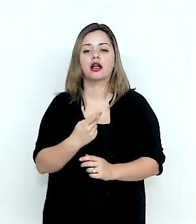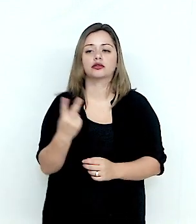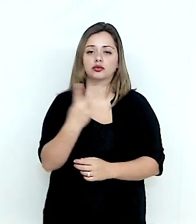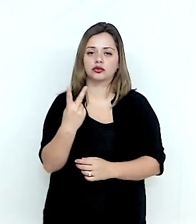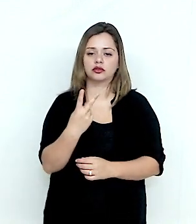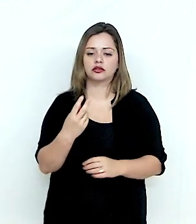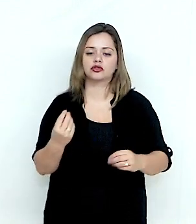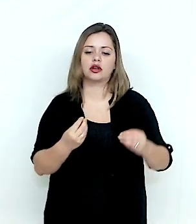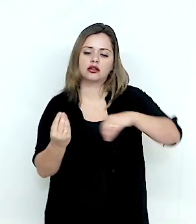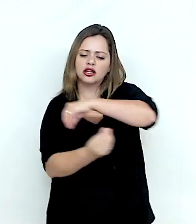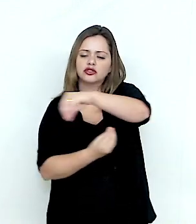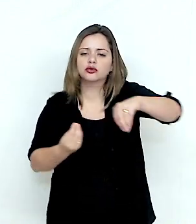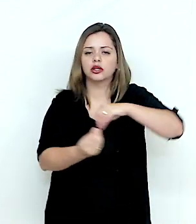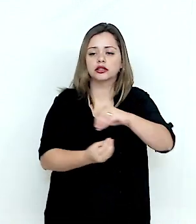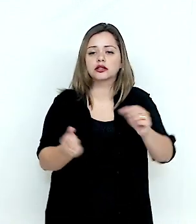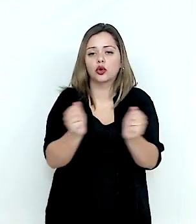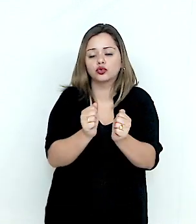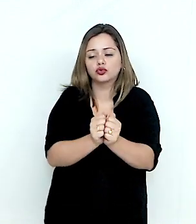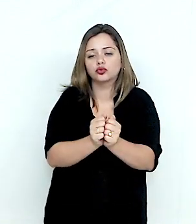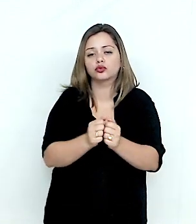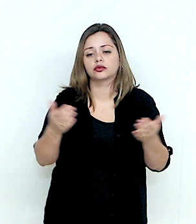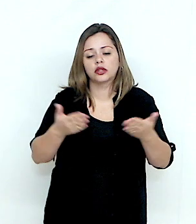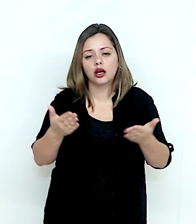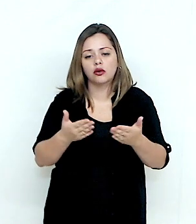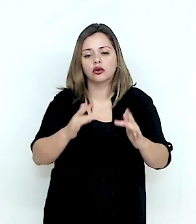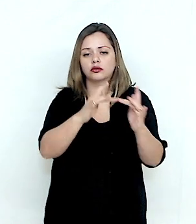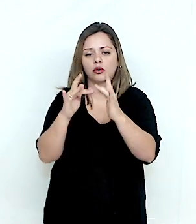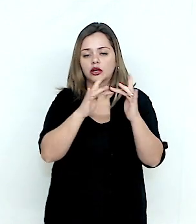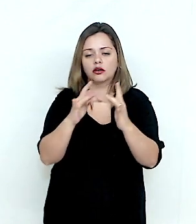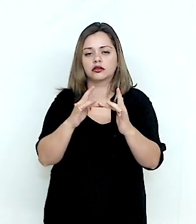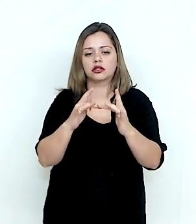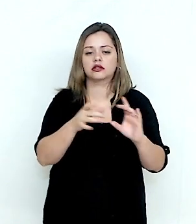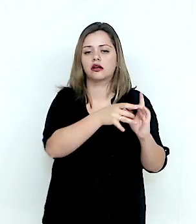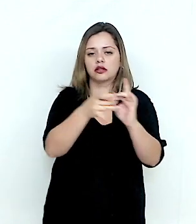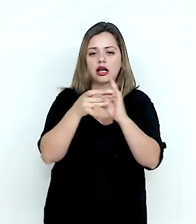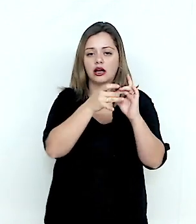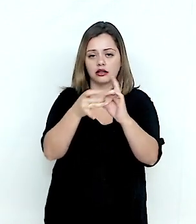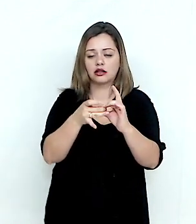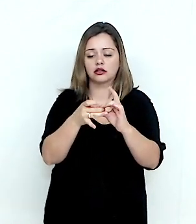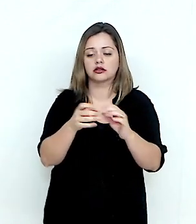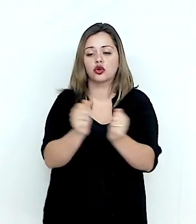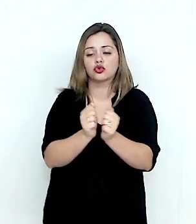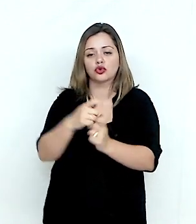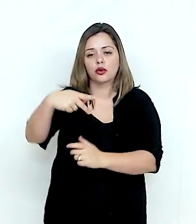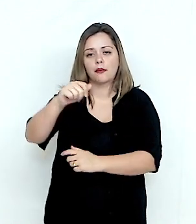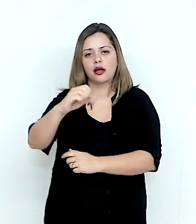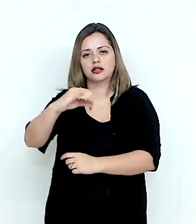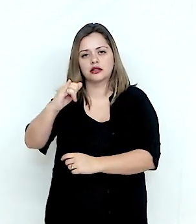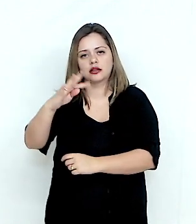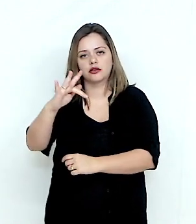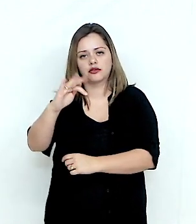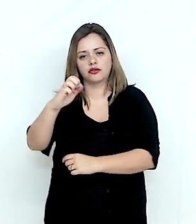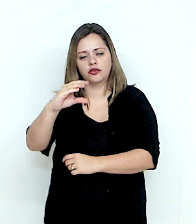da articulação das demandas atuais com as negociações em curso na Aliança, com a Aliança do Pacífico.